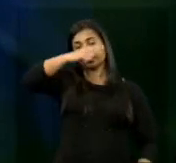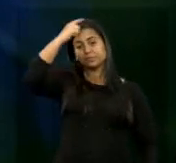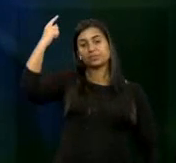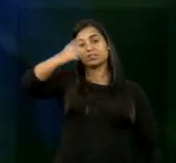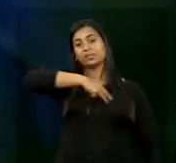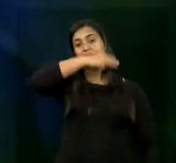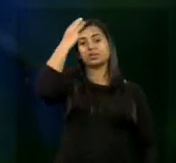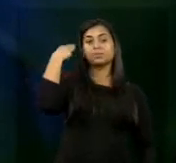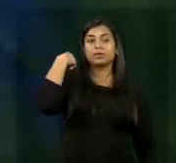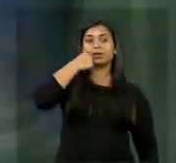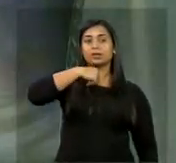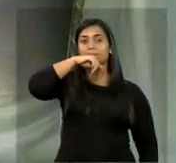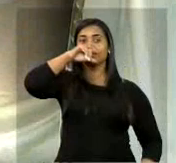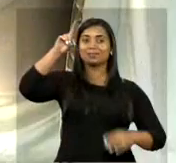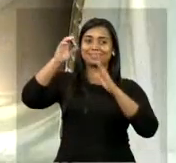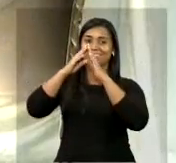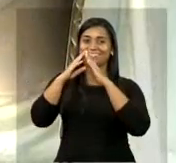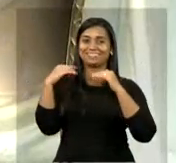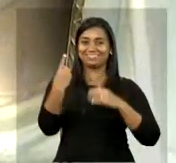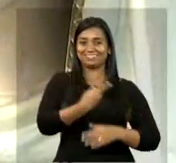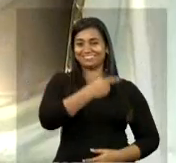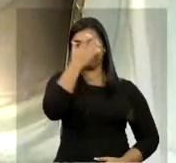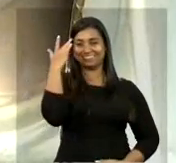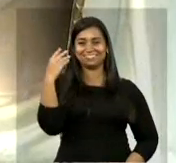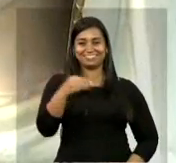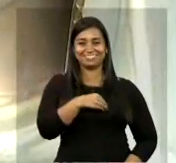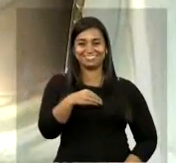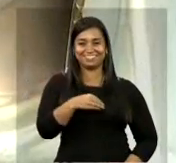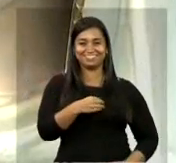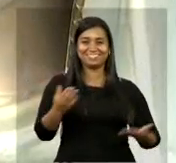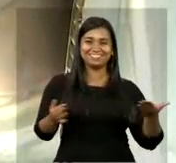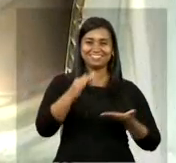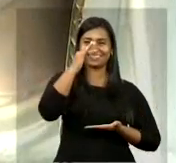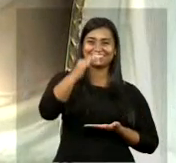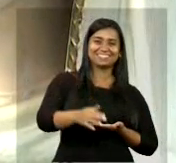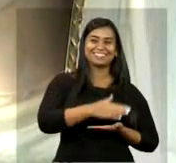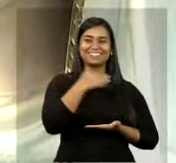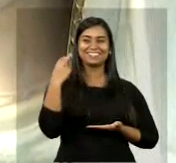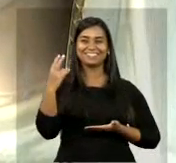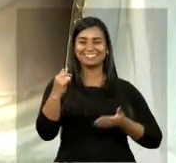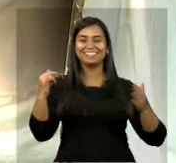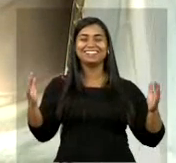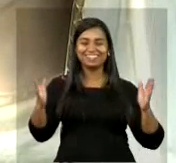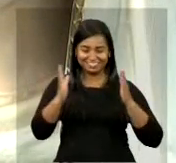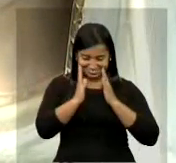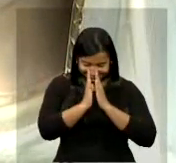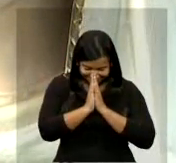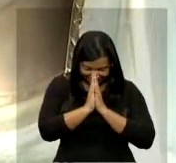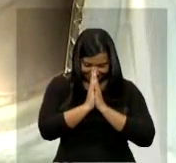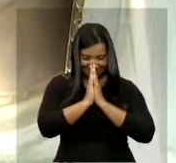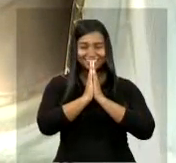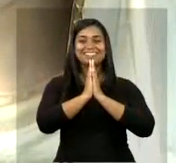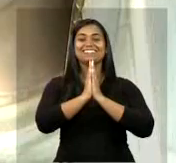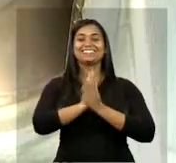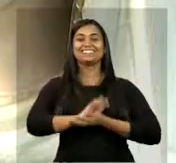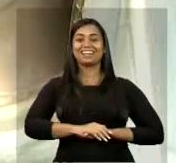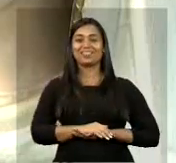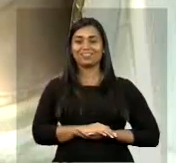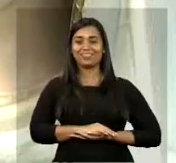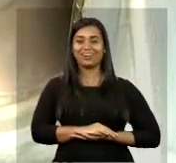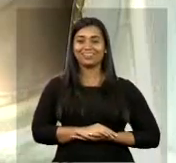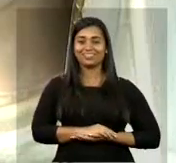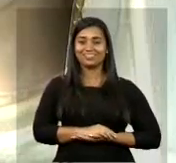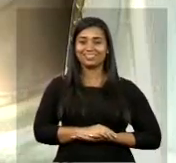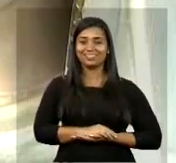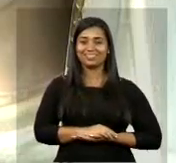Jesus. Santa Maria, Mãe de Deus, rogai por nós, pecadores, agora e na hora de